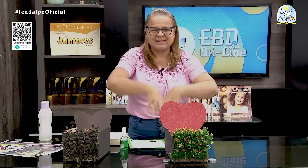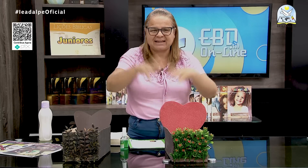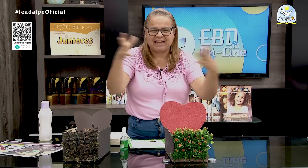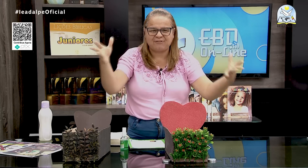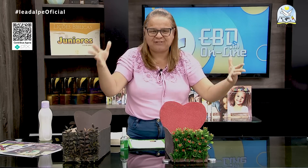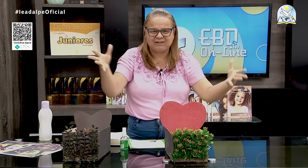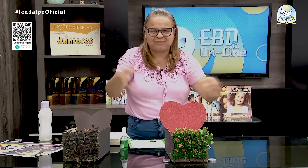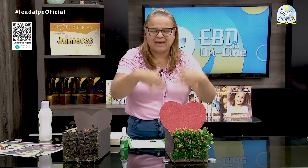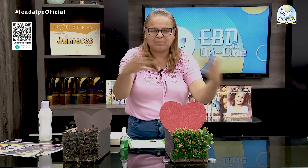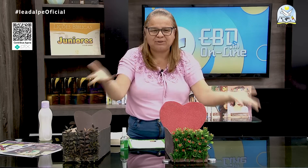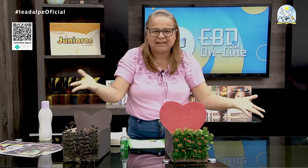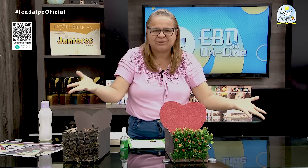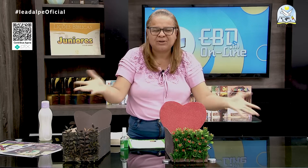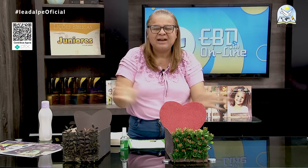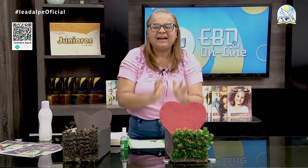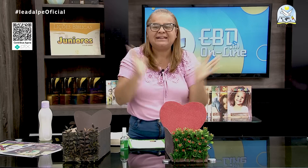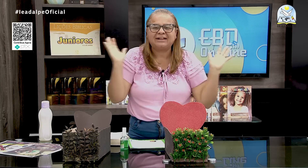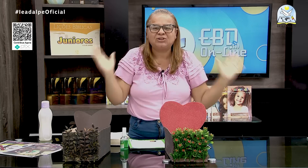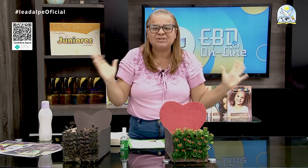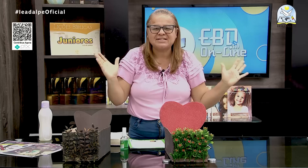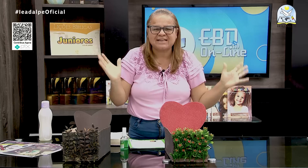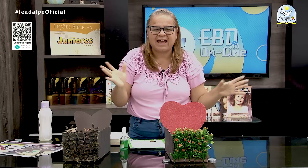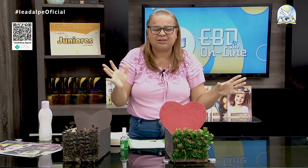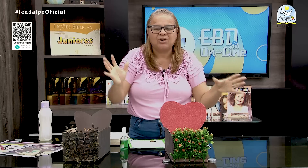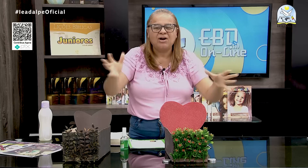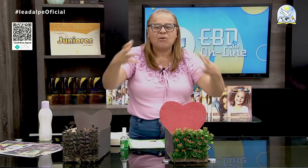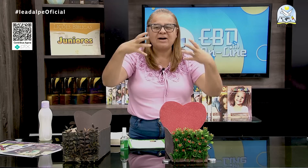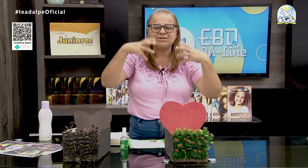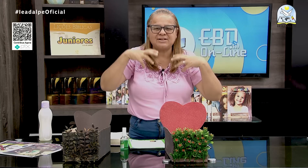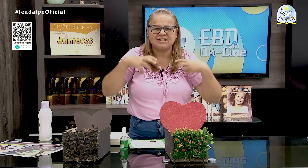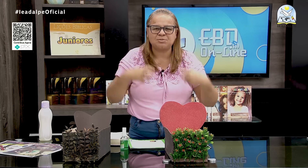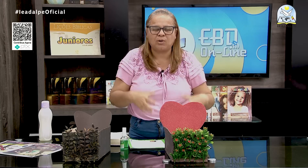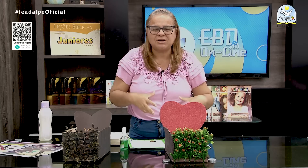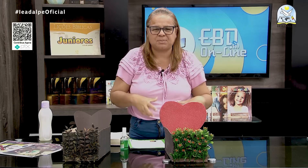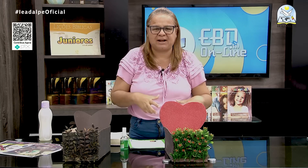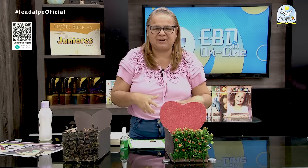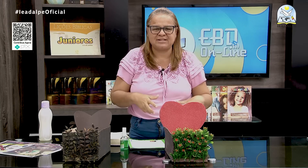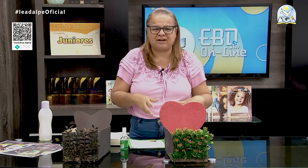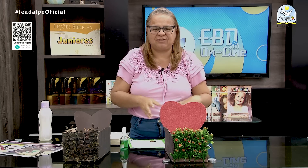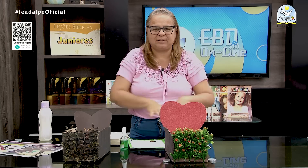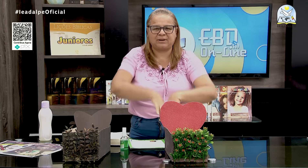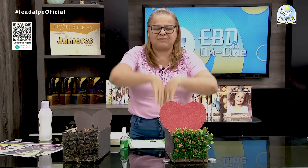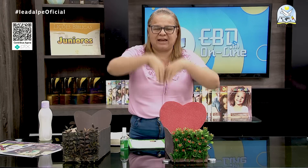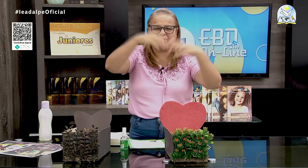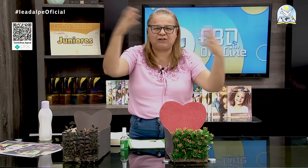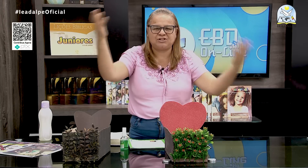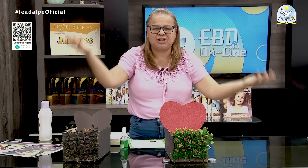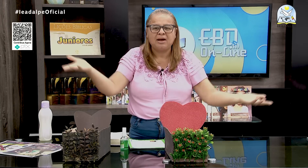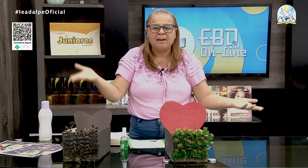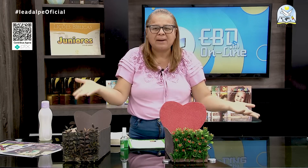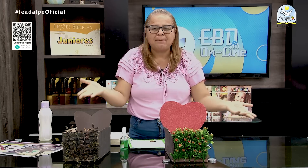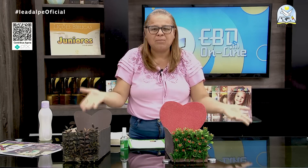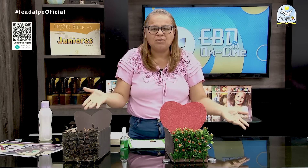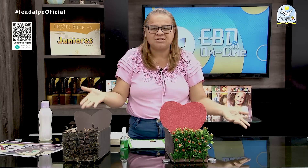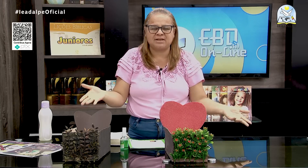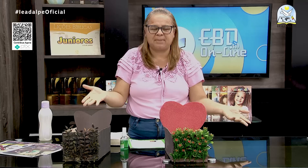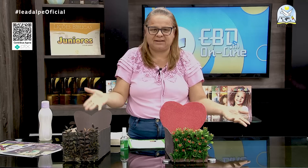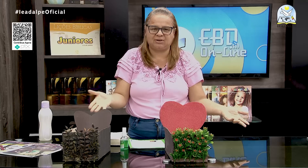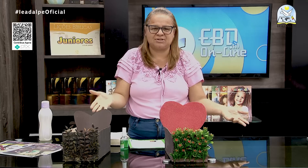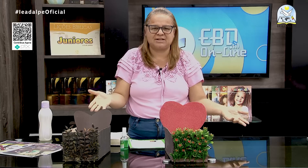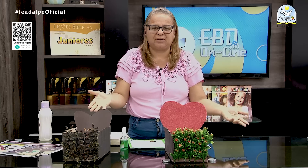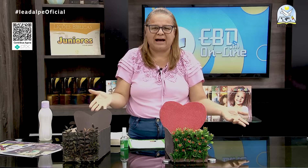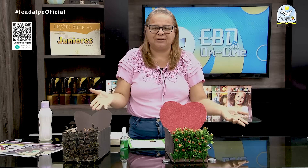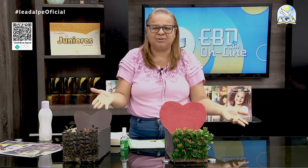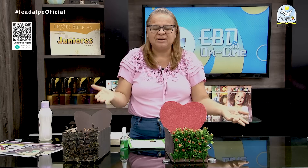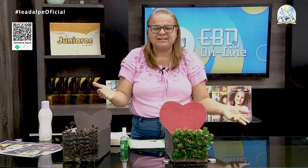de frutos esse aqui é Vivo e é bonito e dá tudo certo com as coisas boas para nossa vida porque vai refletir para muitos